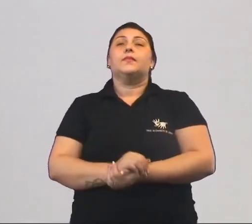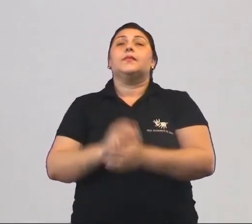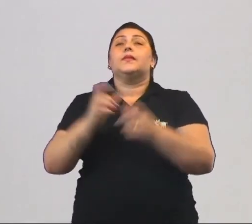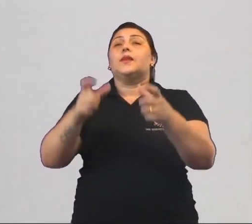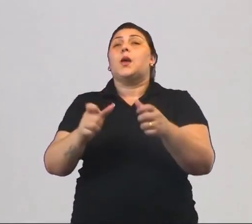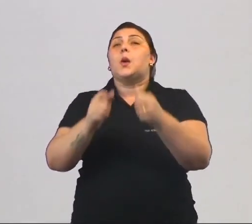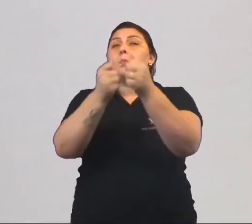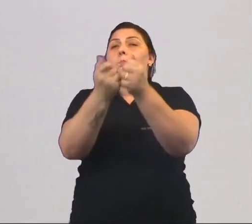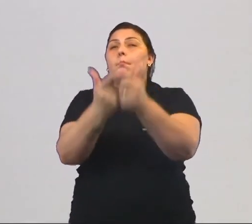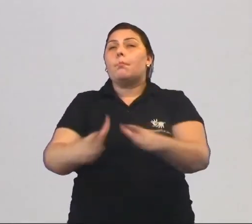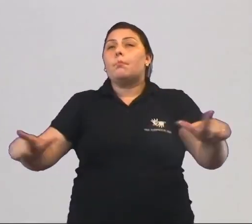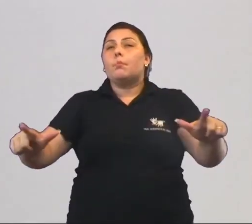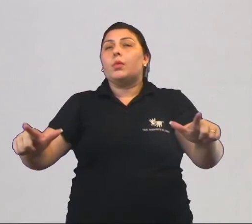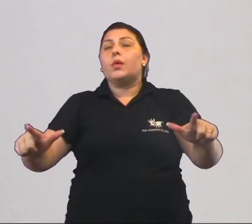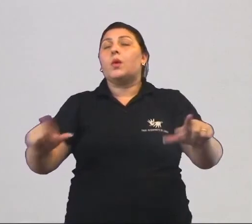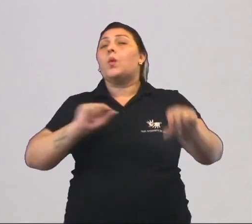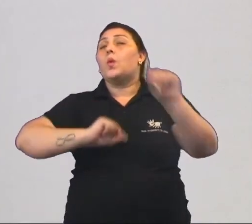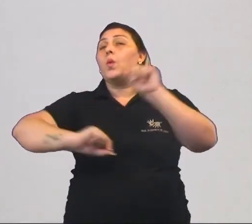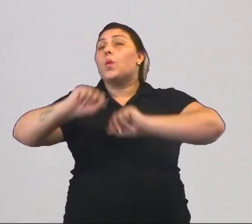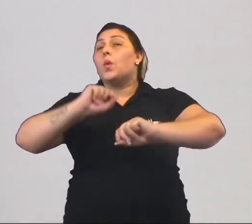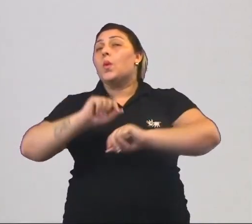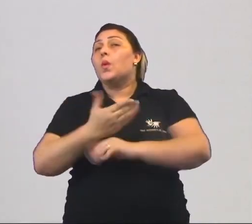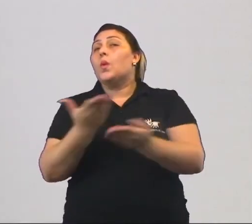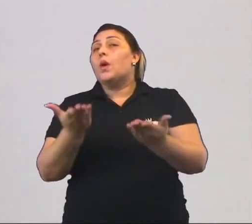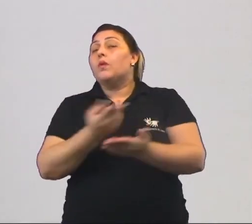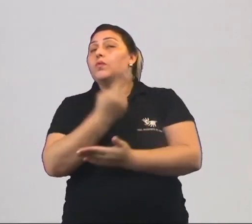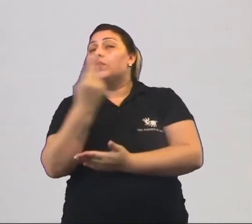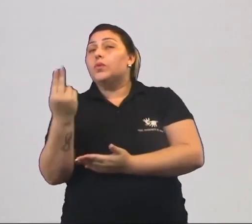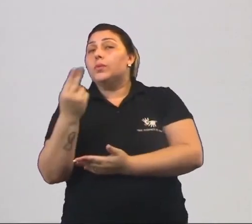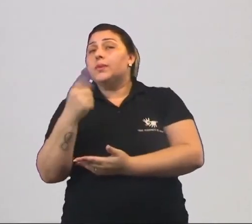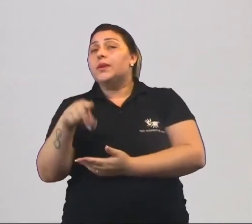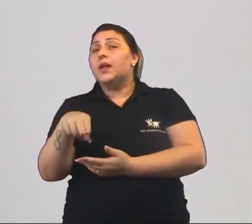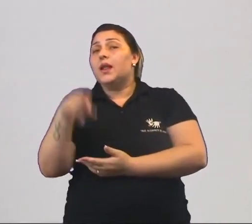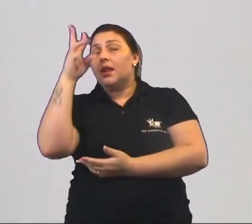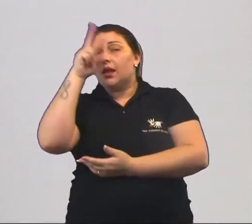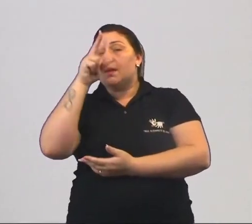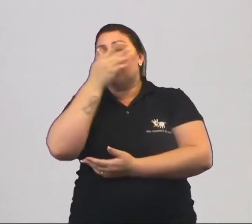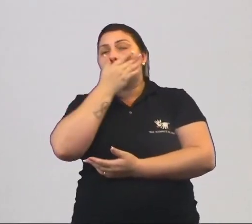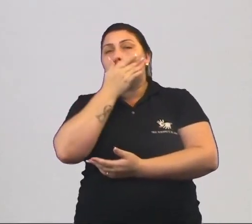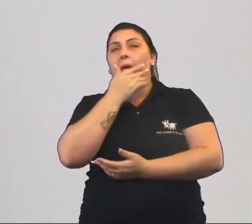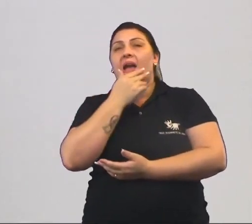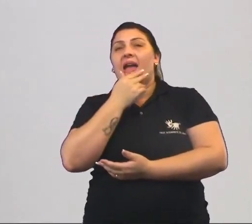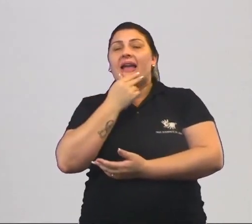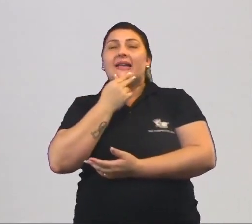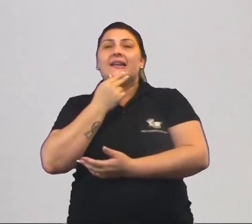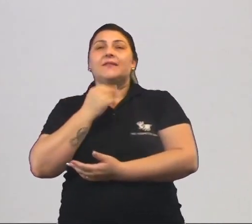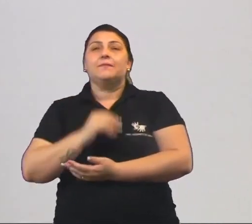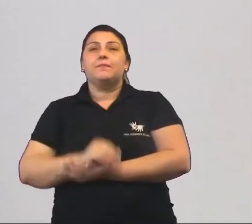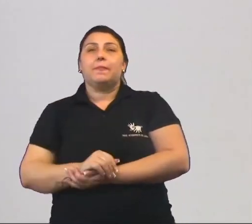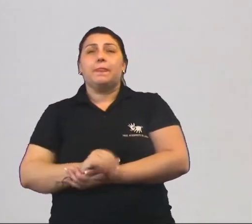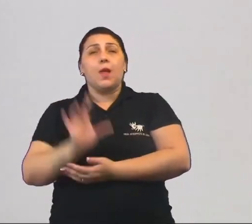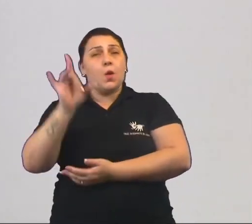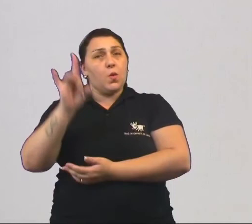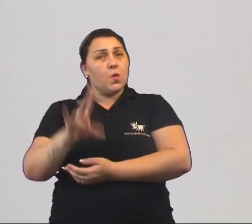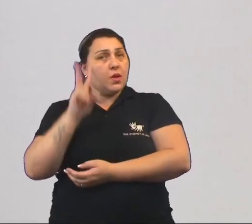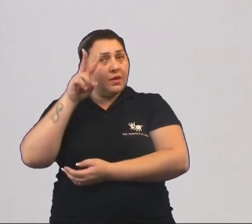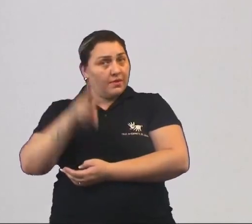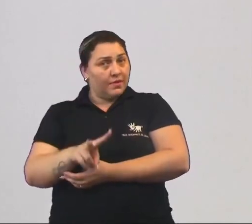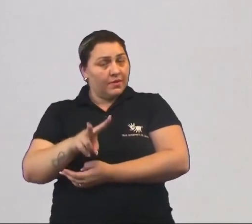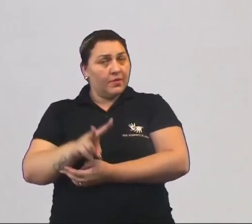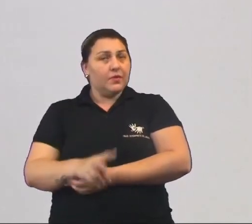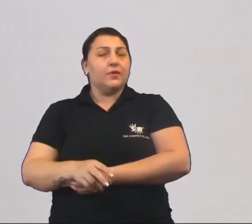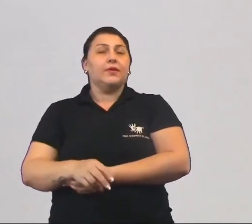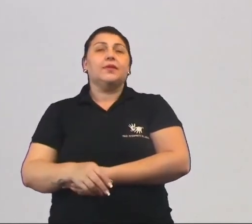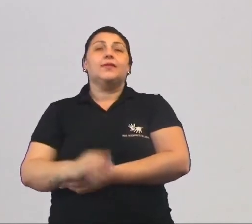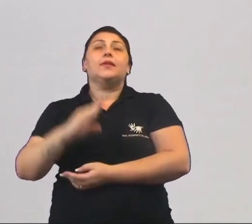áreas desérticas. E como é mesmo o nome desse solo? Quem é que lembra? Vamos lá, foi o último que nós vimos,